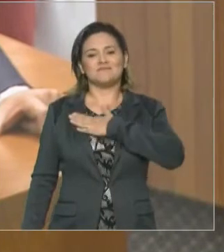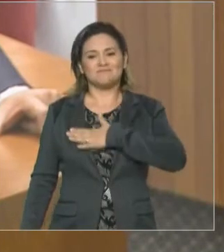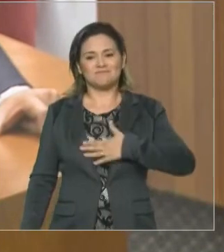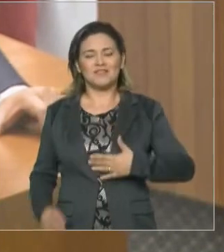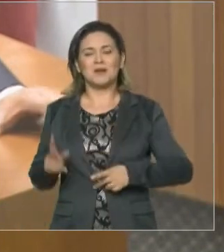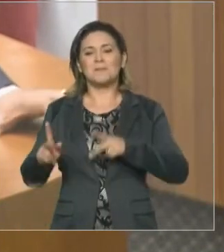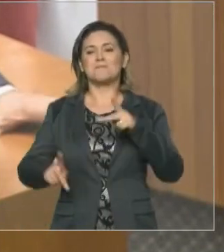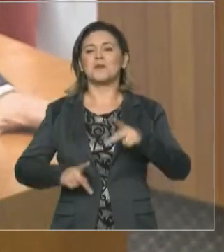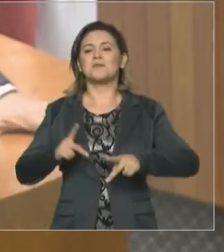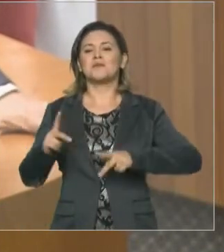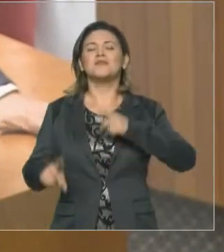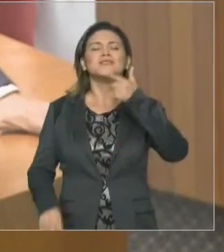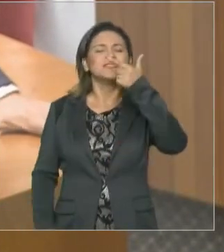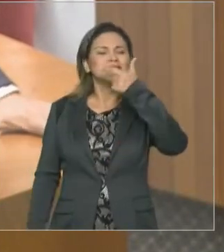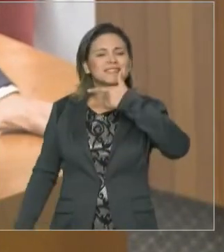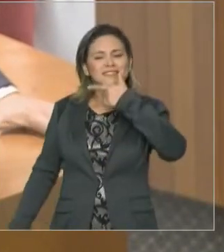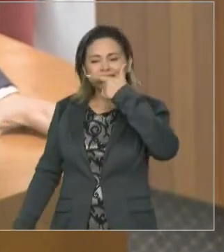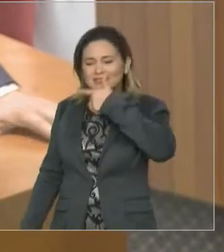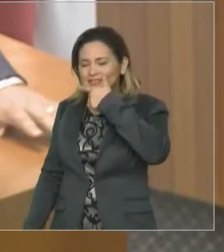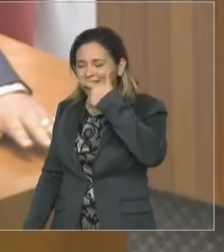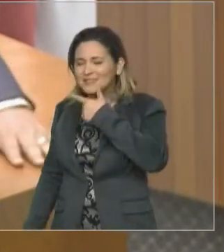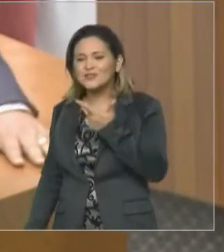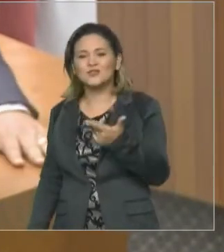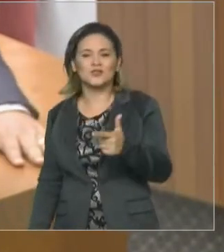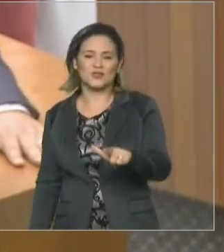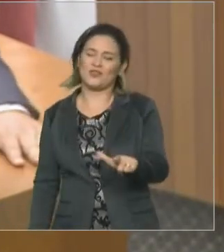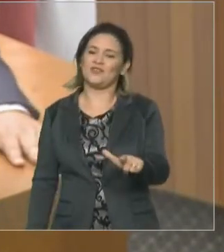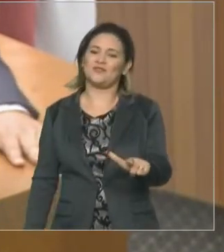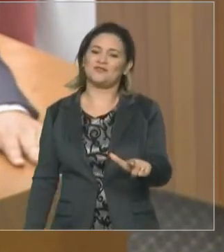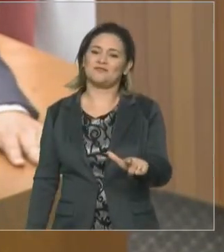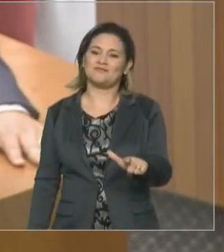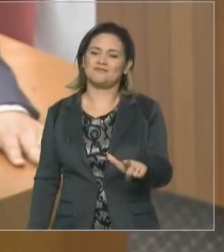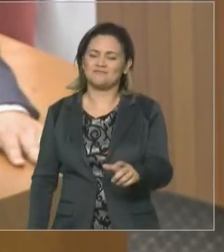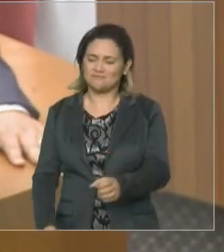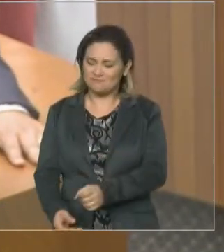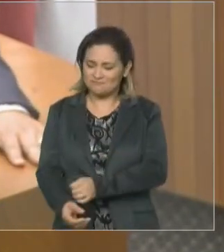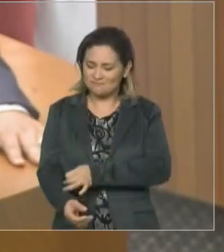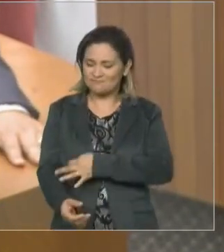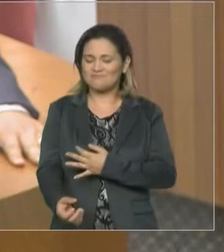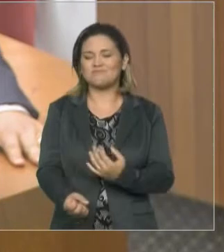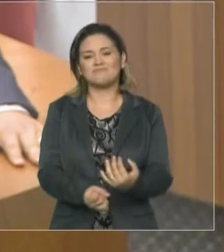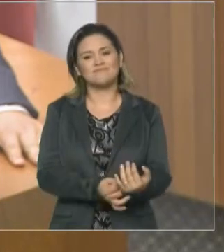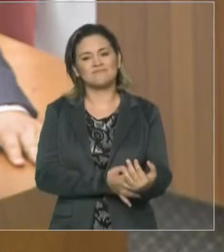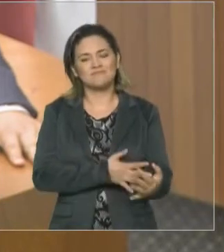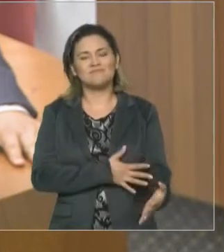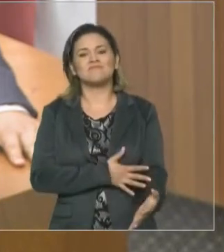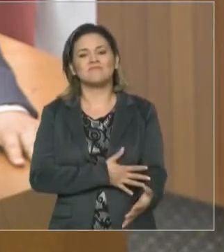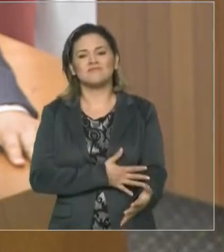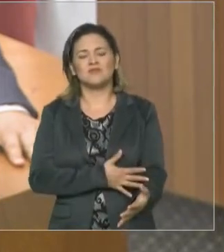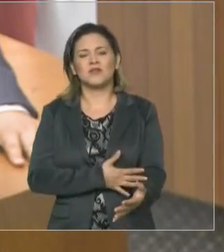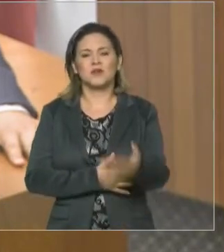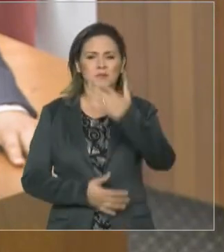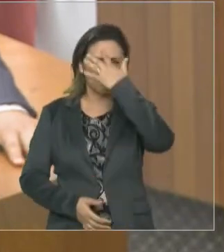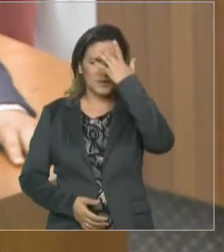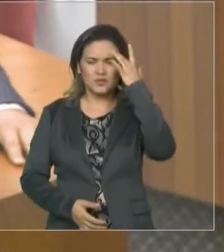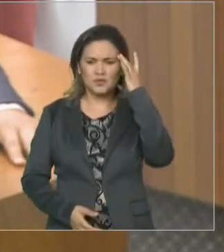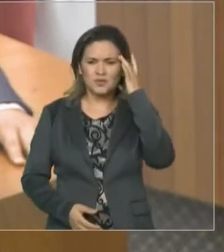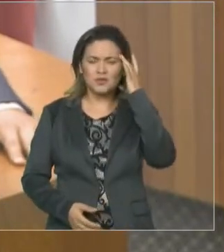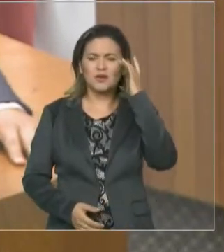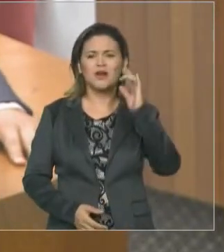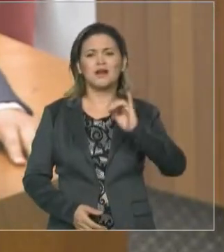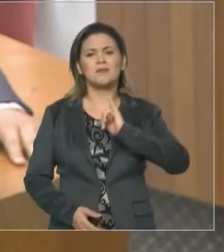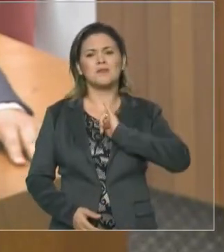Este campeonato, ele traz uma alegria especial ao povo de Imperatriz e ao povo da região tocantina.